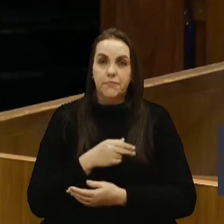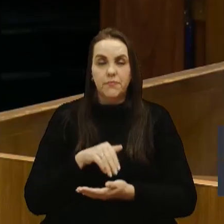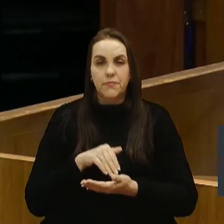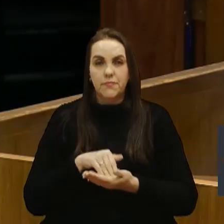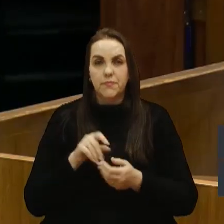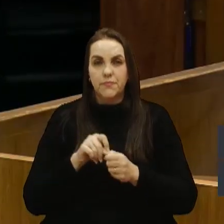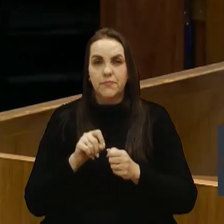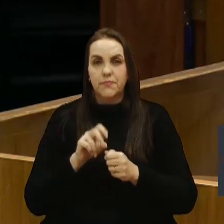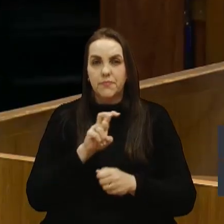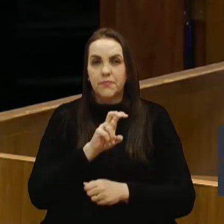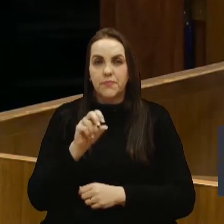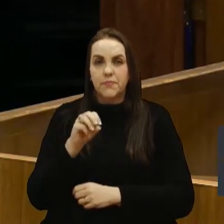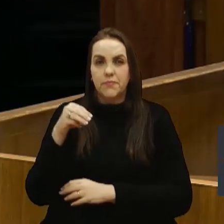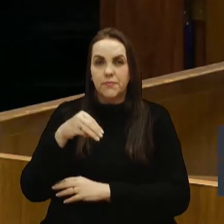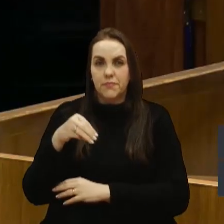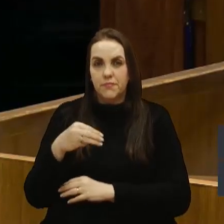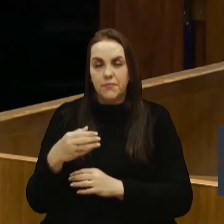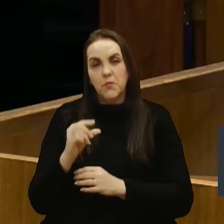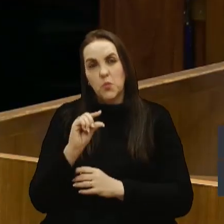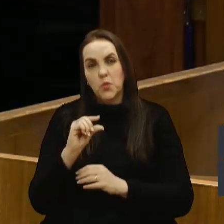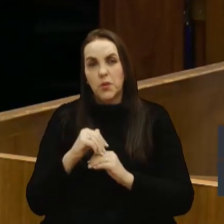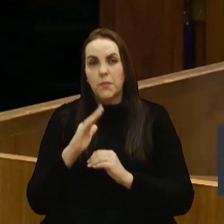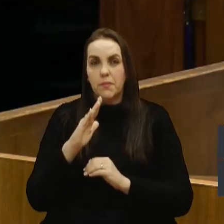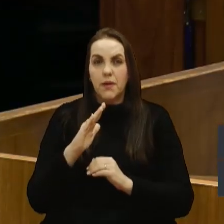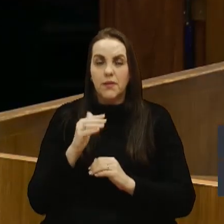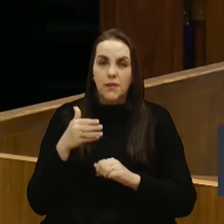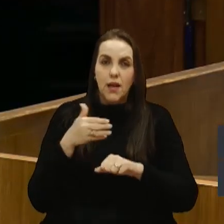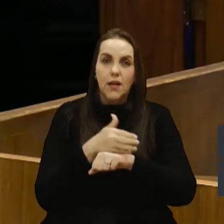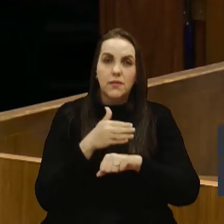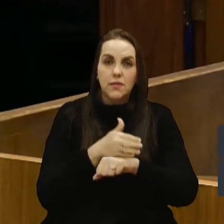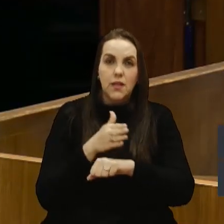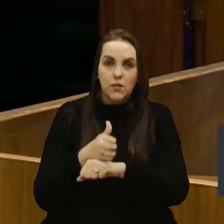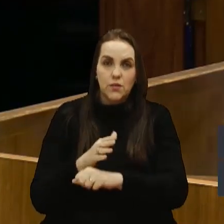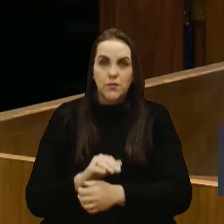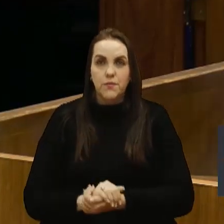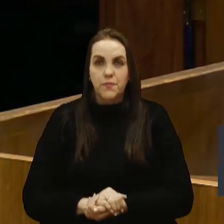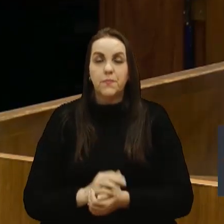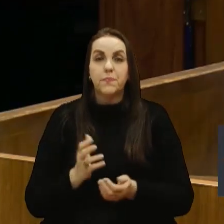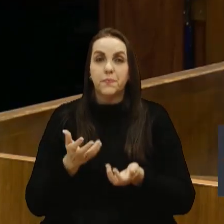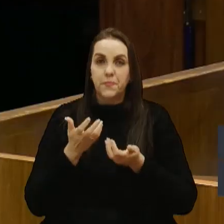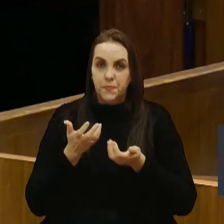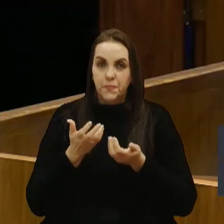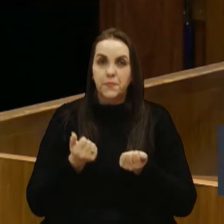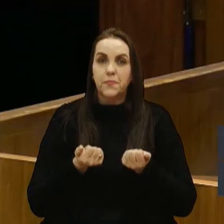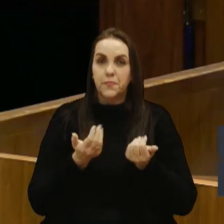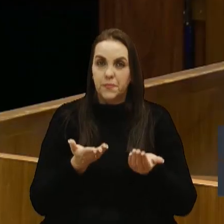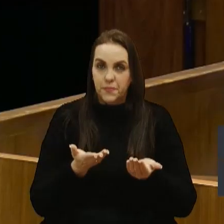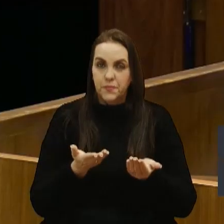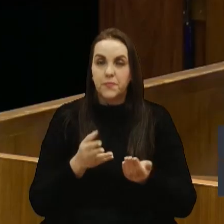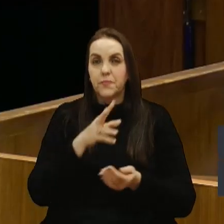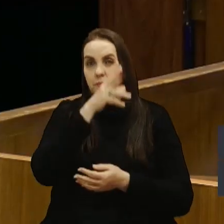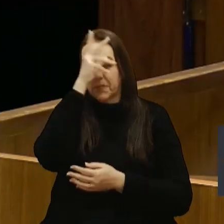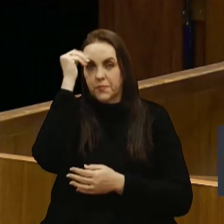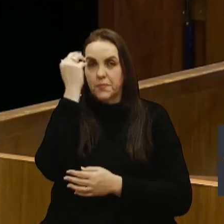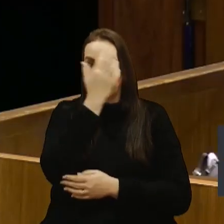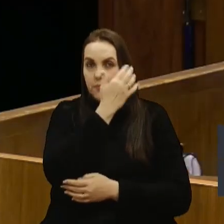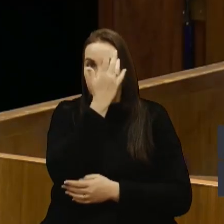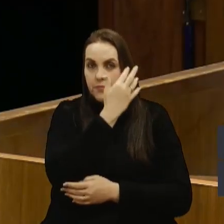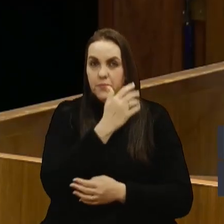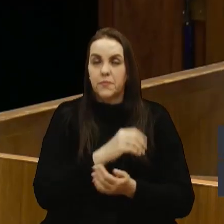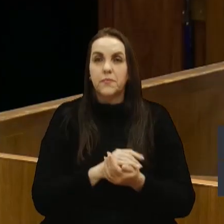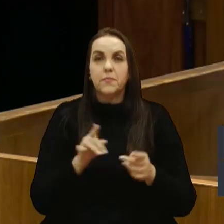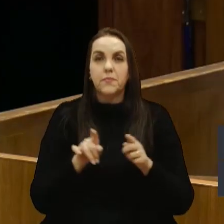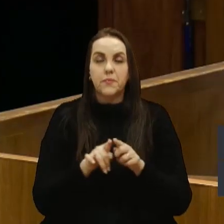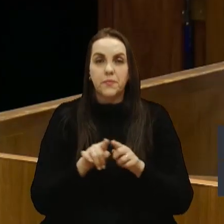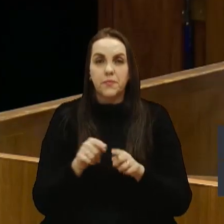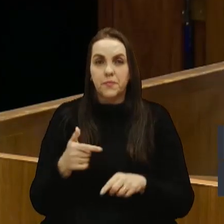500 metros ou um pouco mais cada acesso. Quero entregar então depois para o prefeito Adiló e também